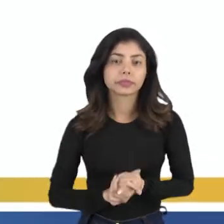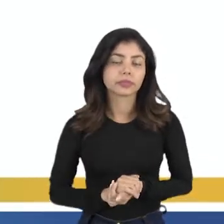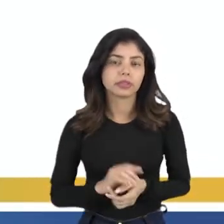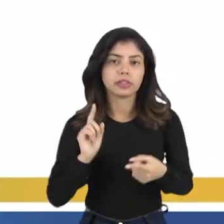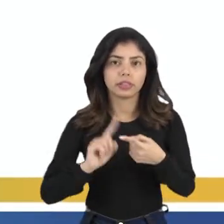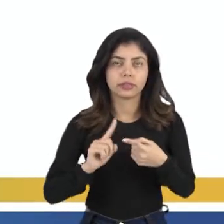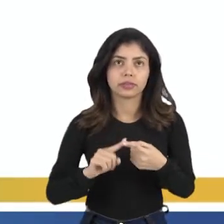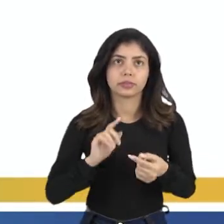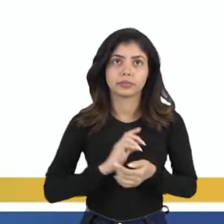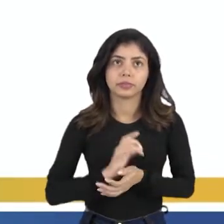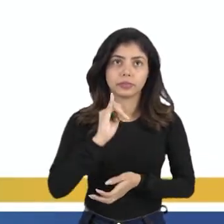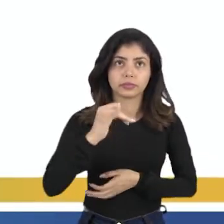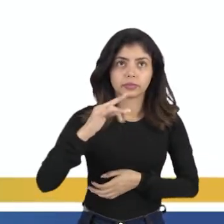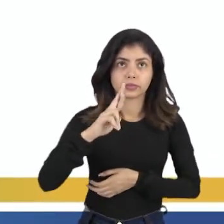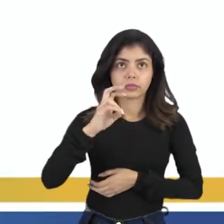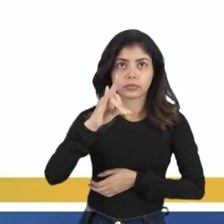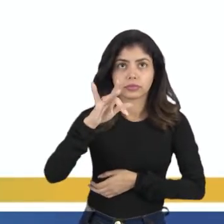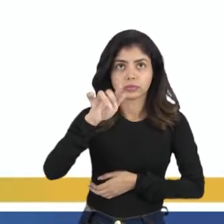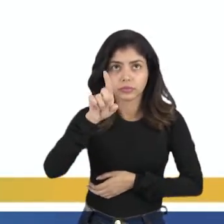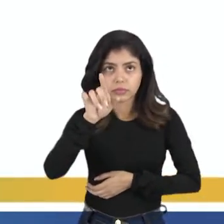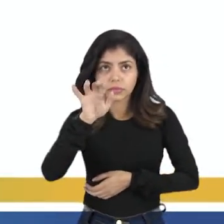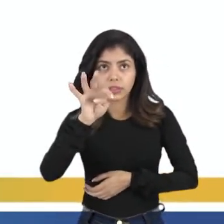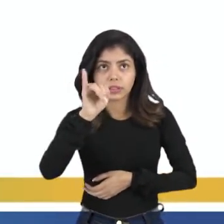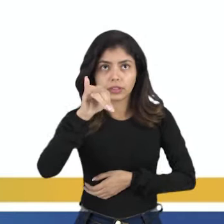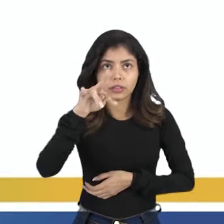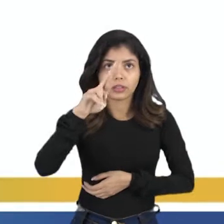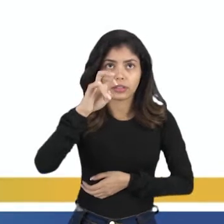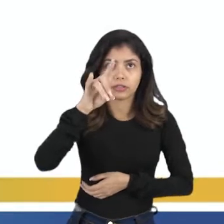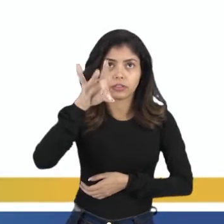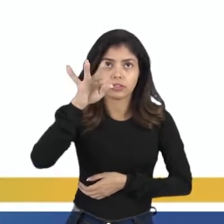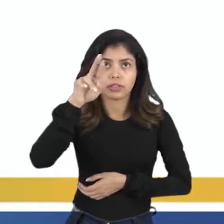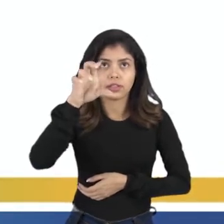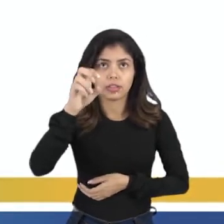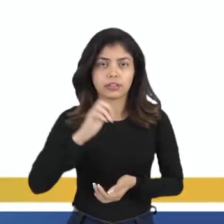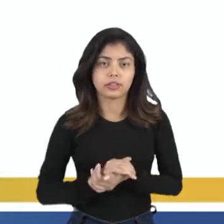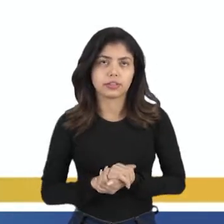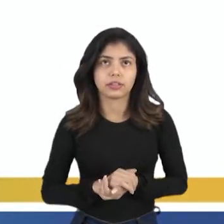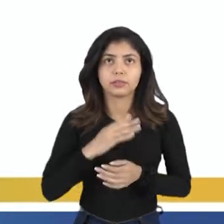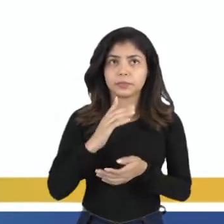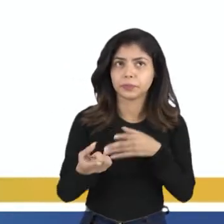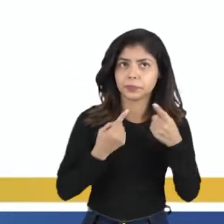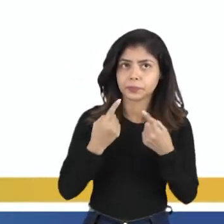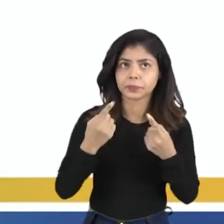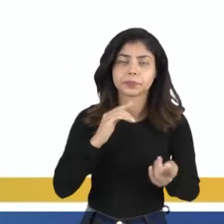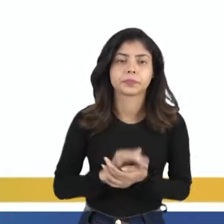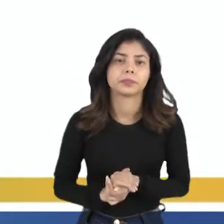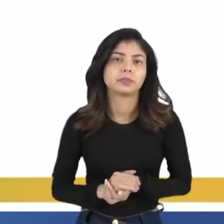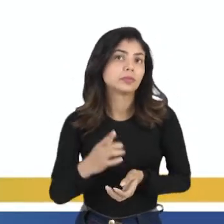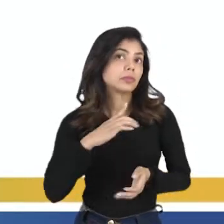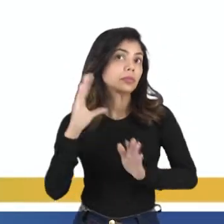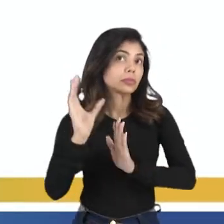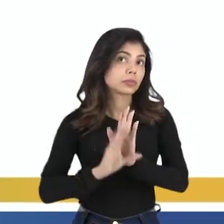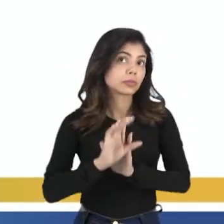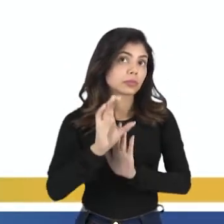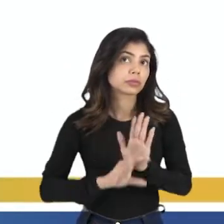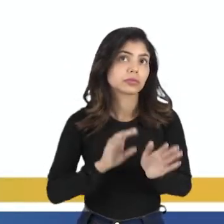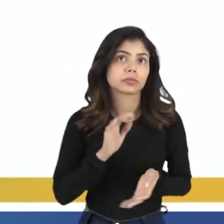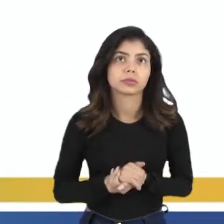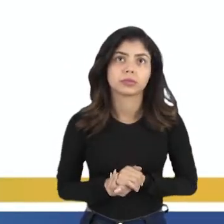o que é intertextualidade. Ao pensar sobre isso, nós vamos verificar que o conceito diz que